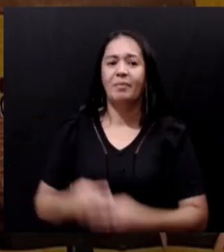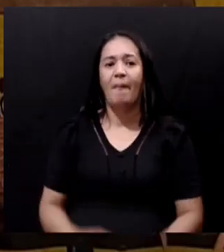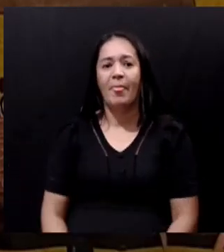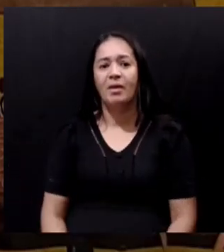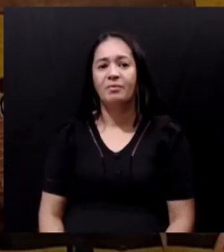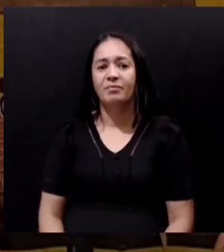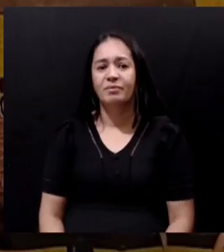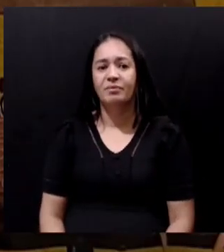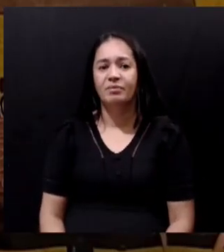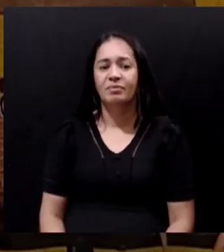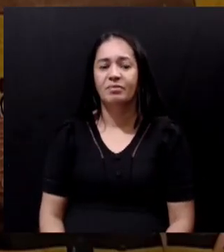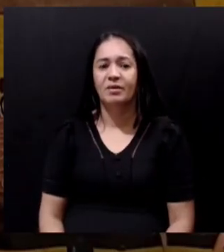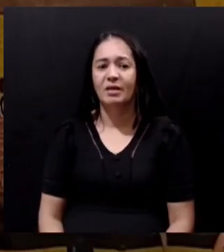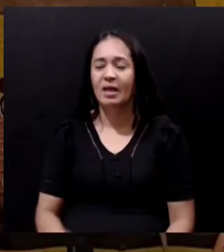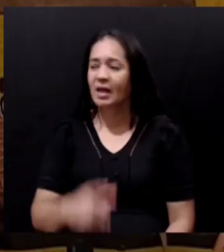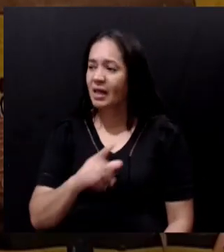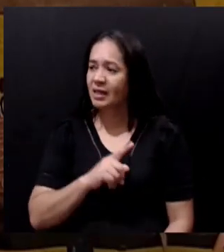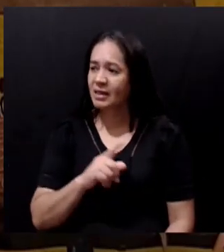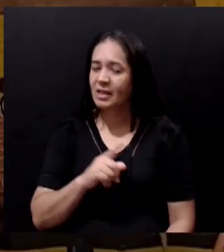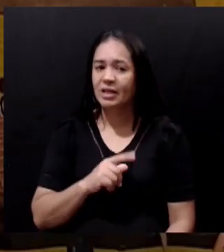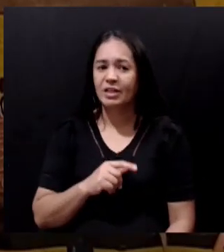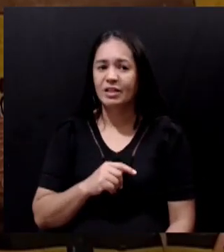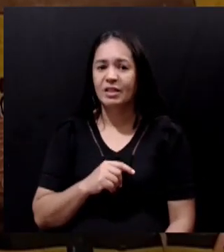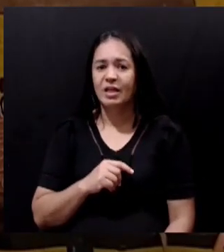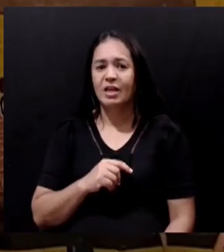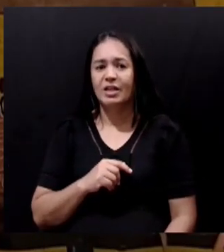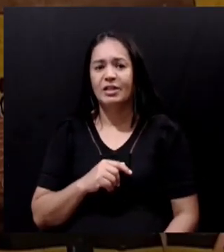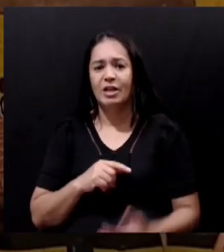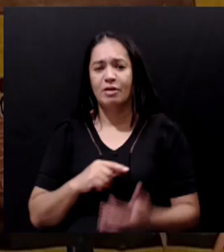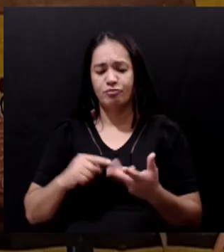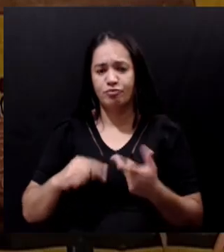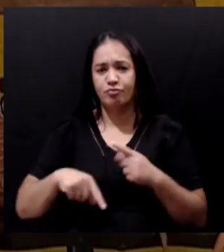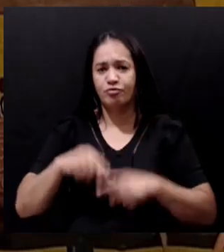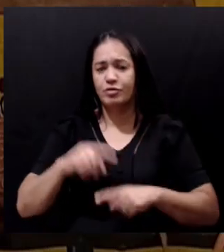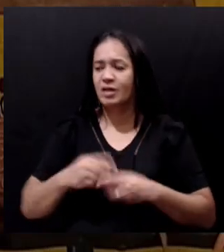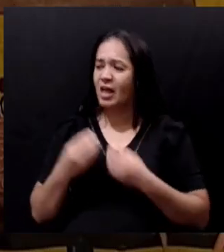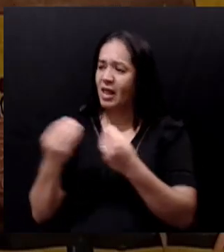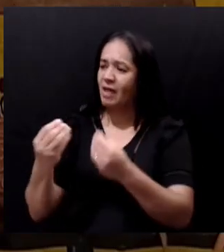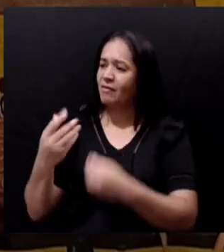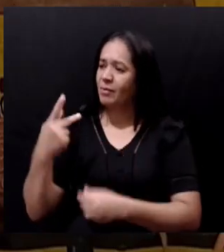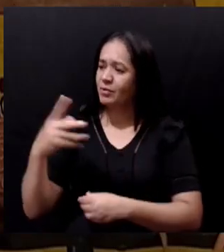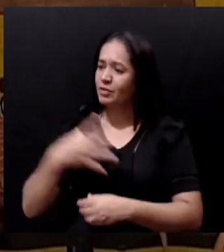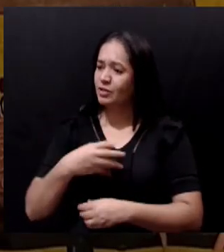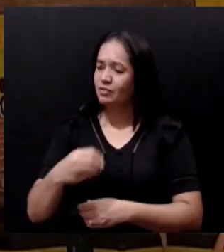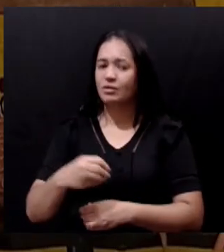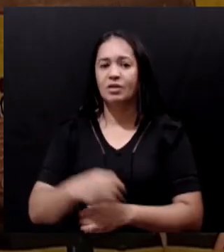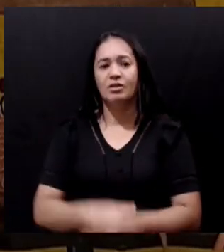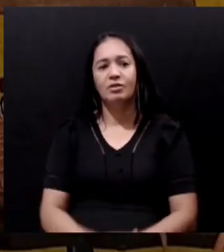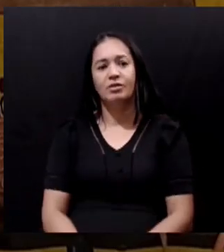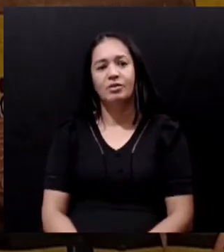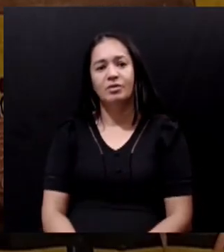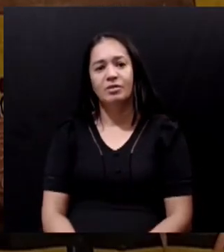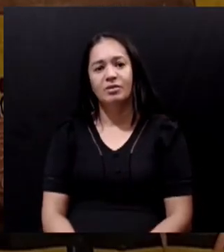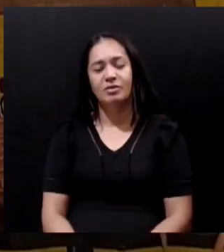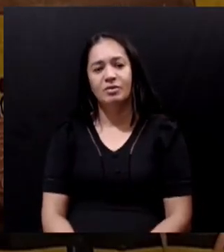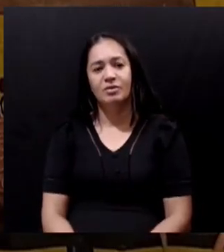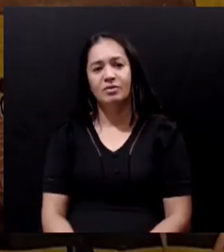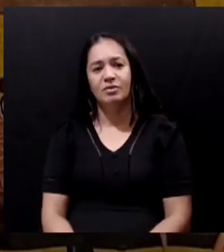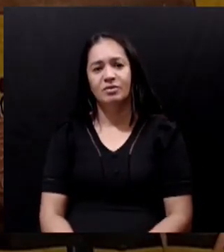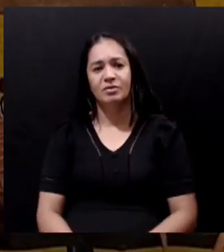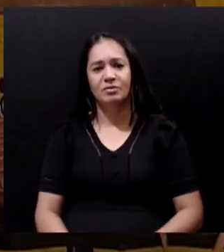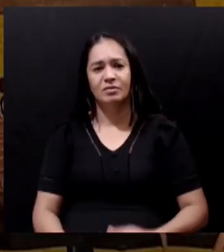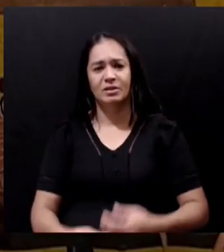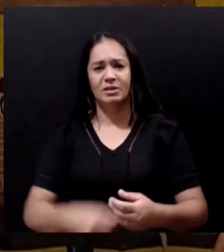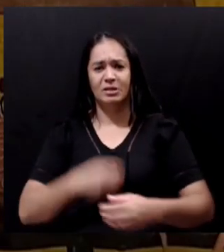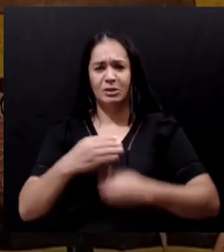uns recheios aí, umas massas de pastel, leva para as crianças comer lá. Aí, quando ele me deu 3 rolos de massa, que eu vi aquilo, eu